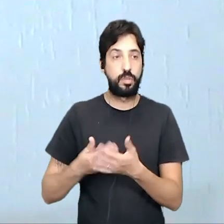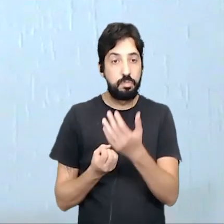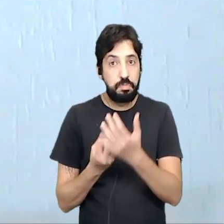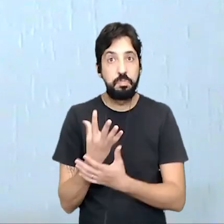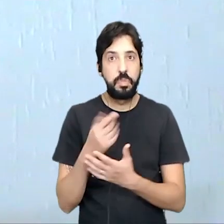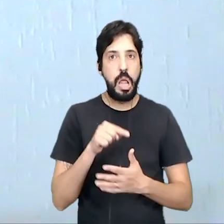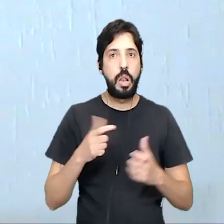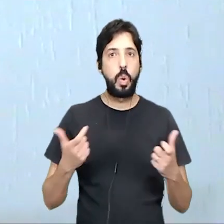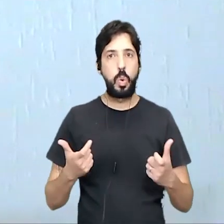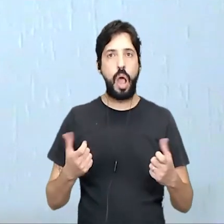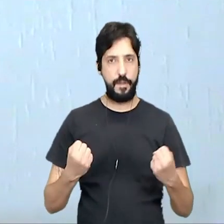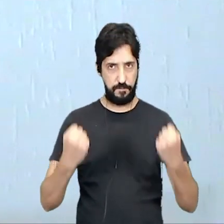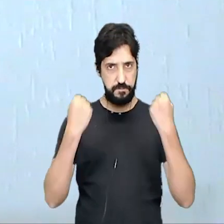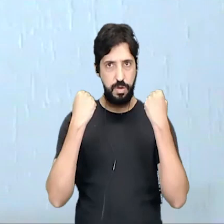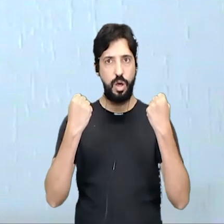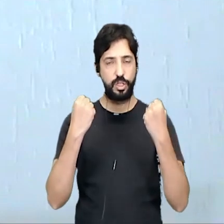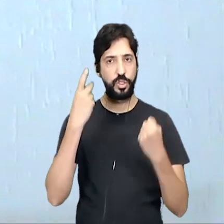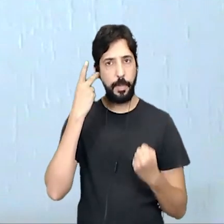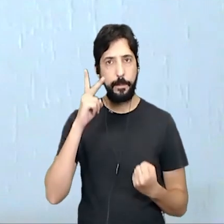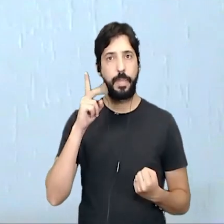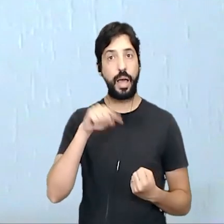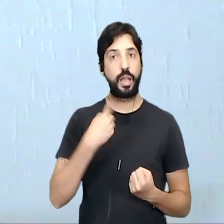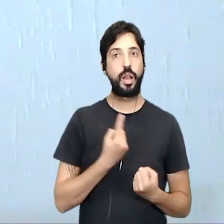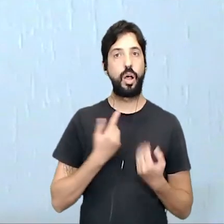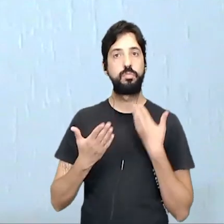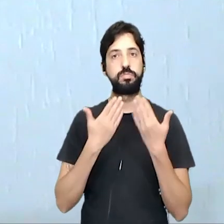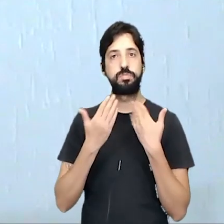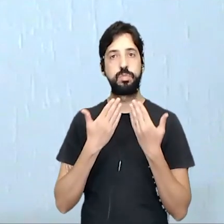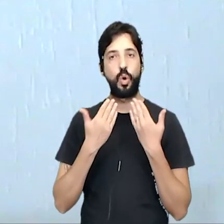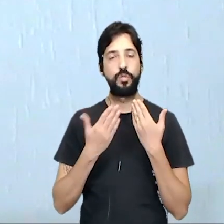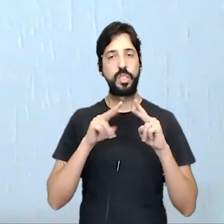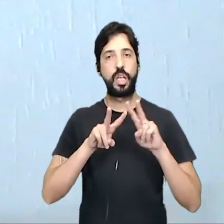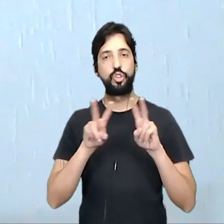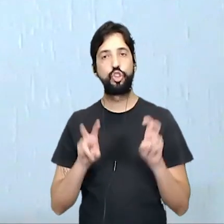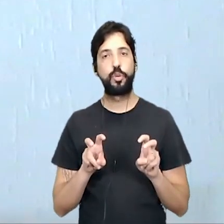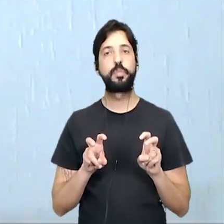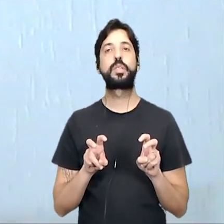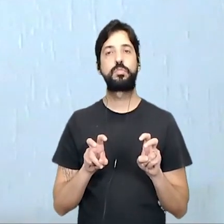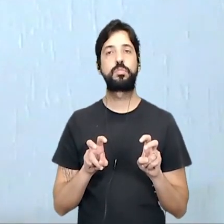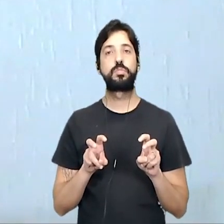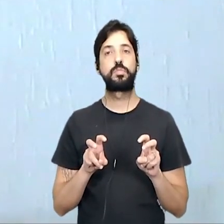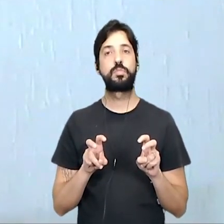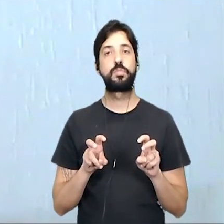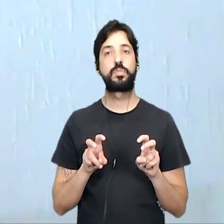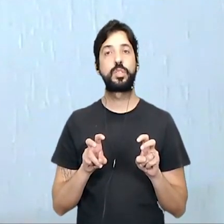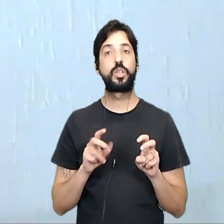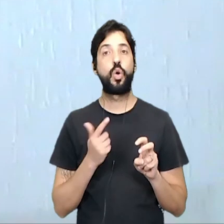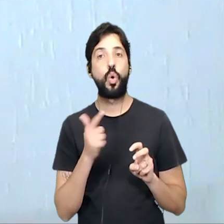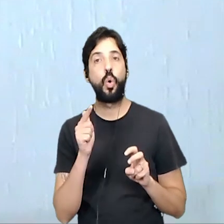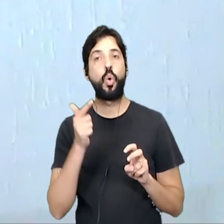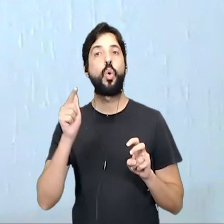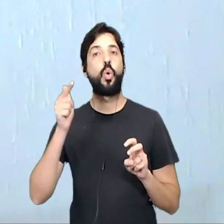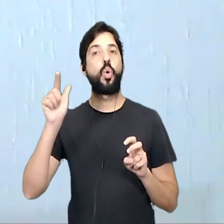anos e ele está se revelando como um lugar potente para a gente conversar